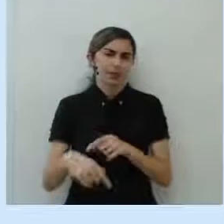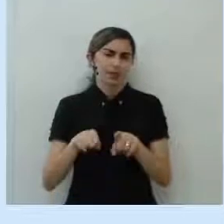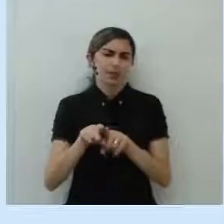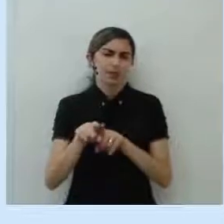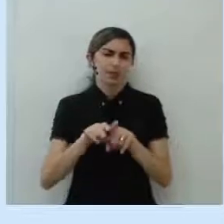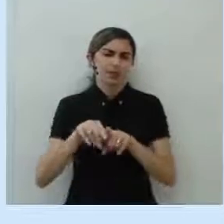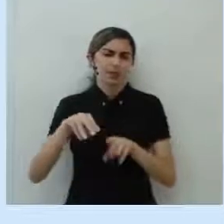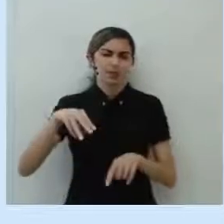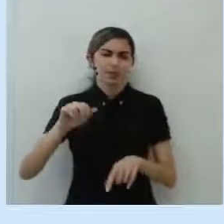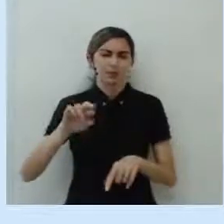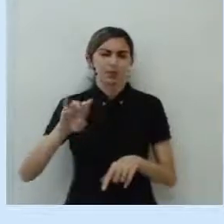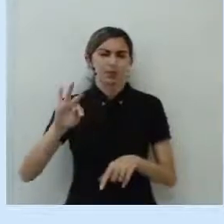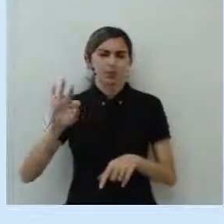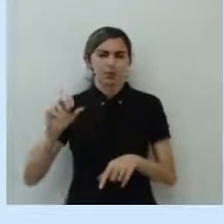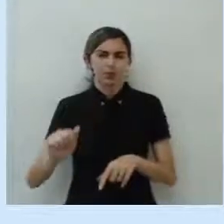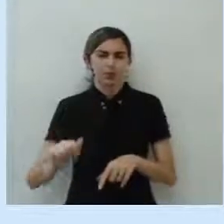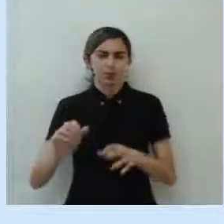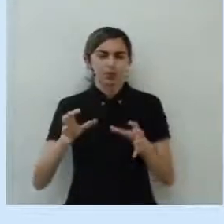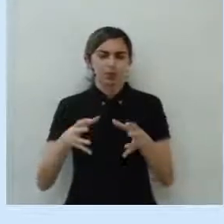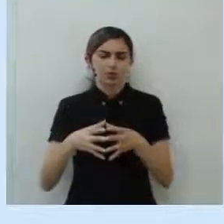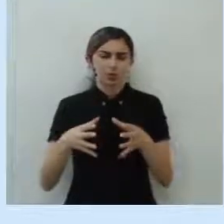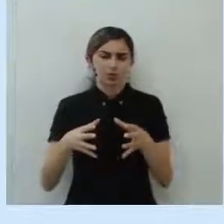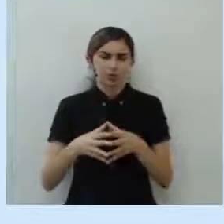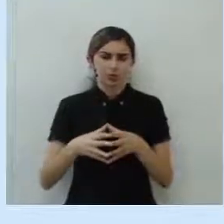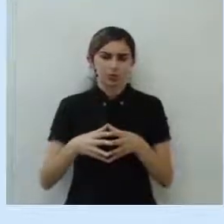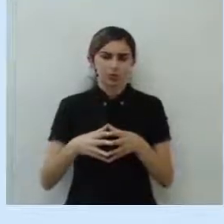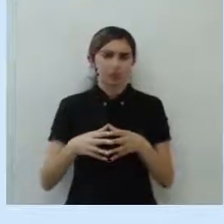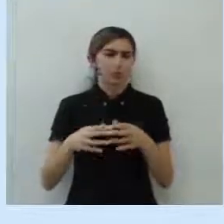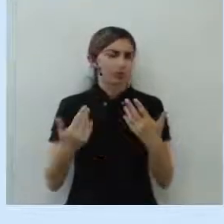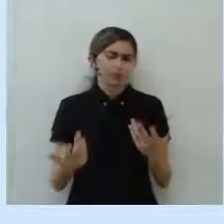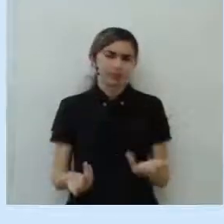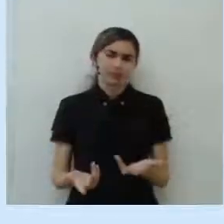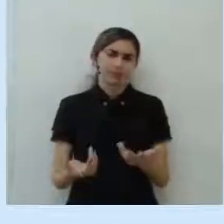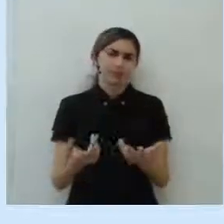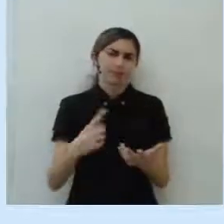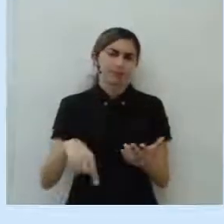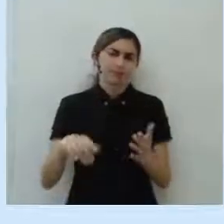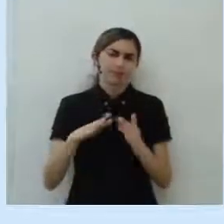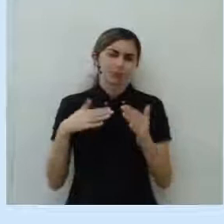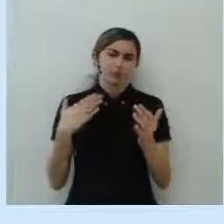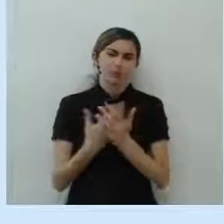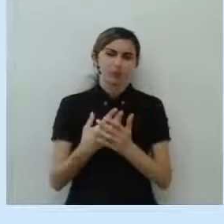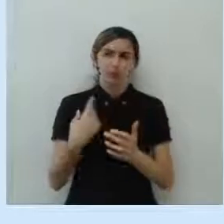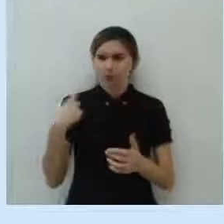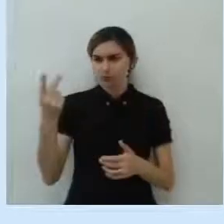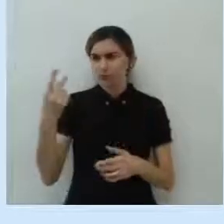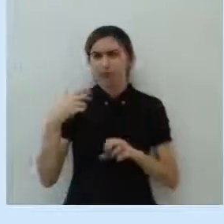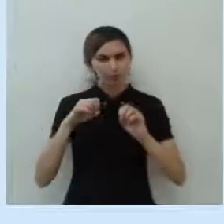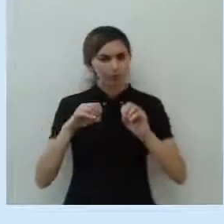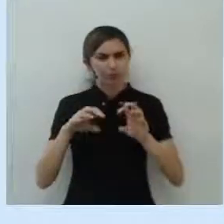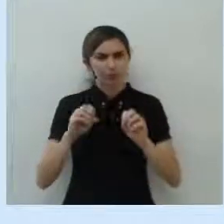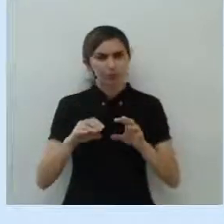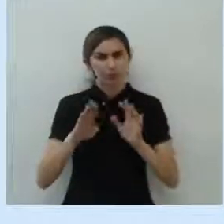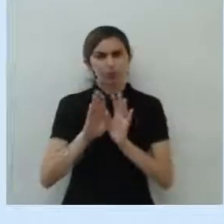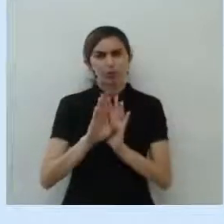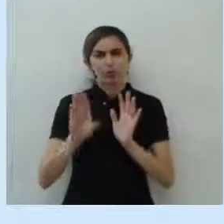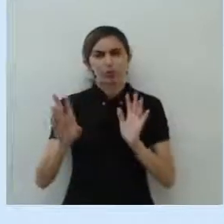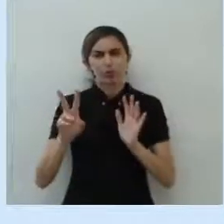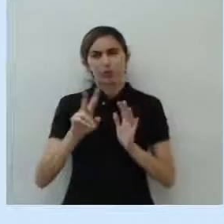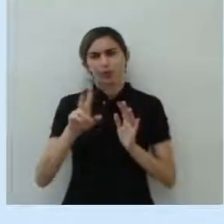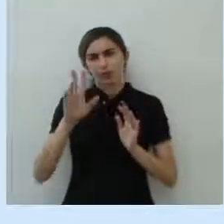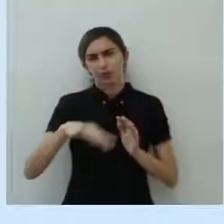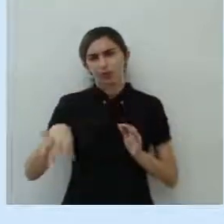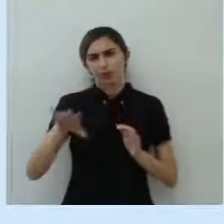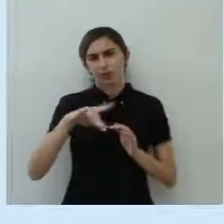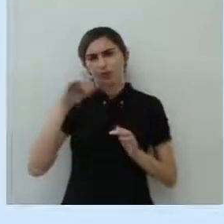irmãos maristas, da congregação dos irmãos maristas, inclusive uma escola onde nós demos aula ali na Conde da Boa Vista, né? Para vocês que